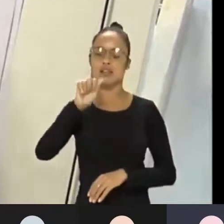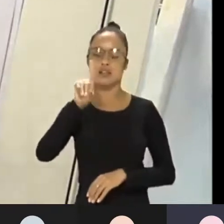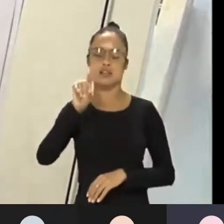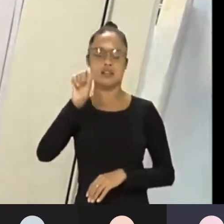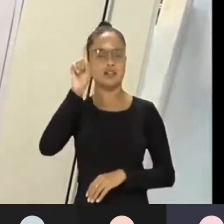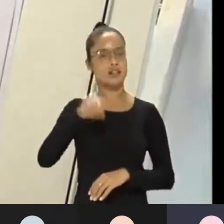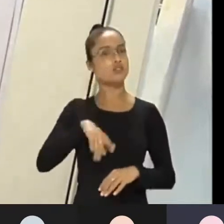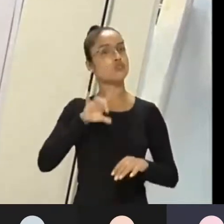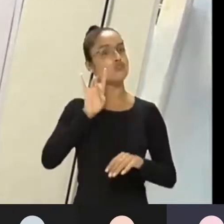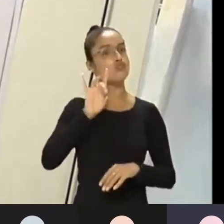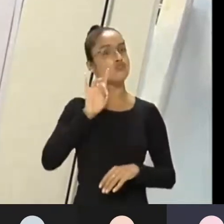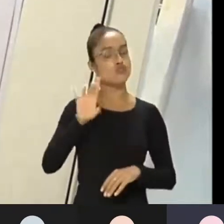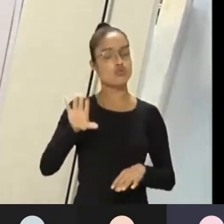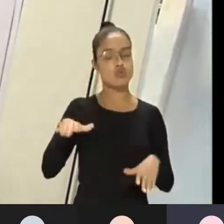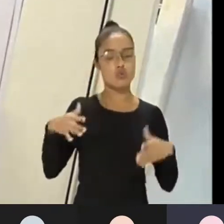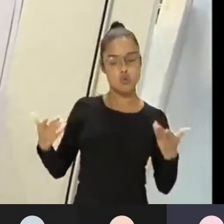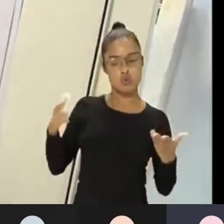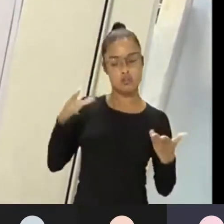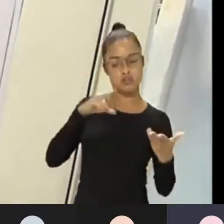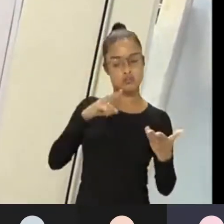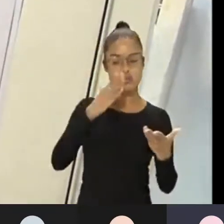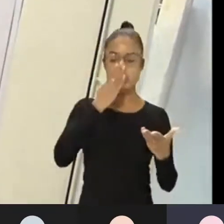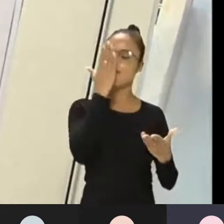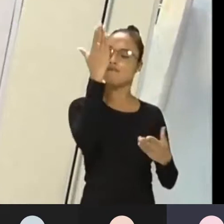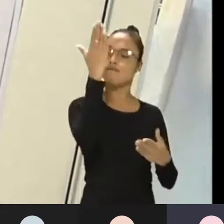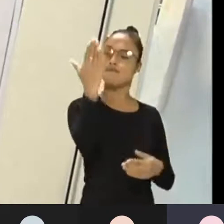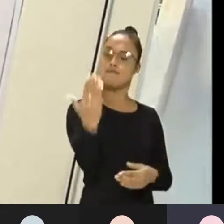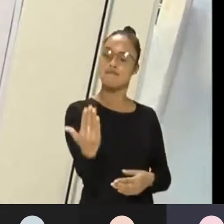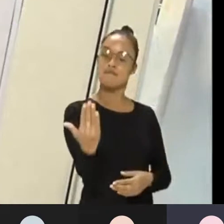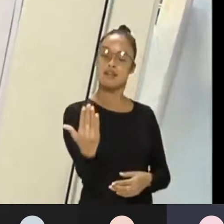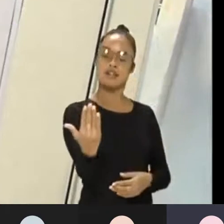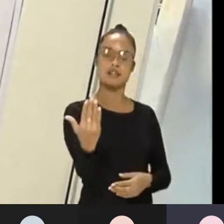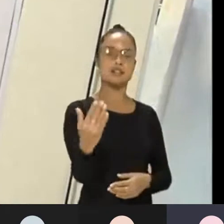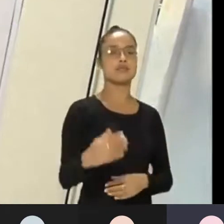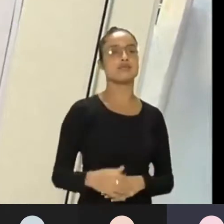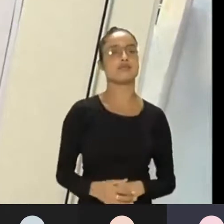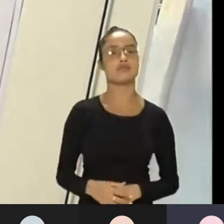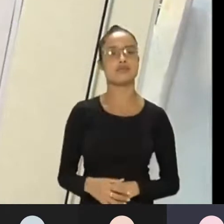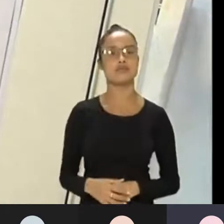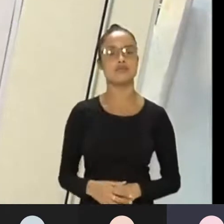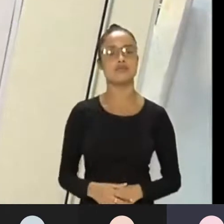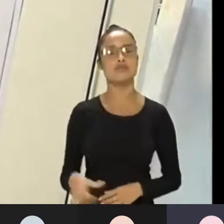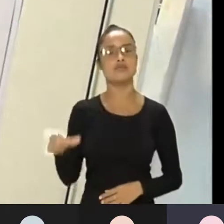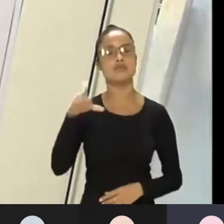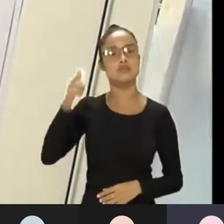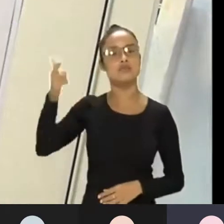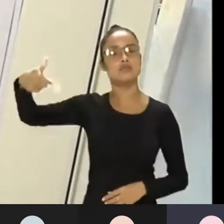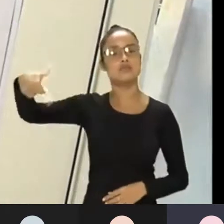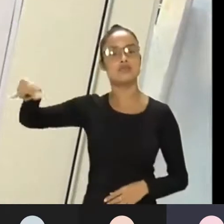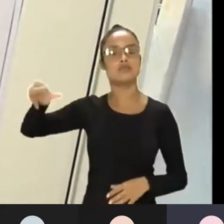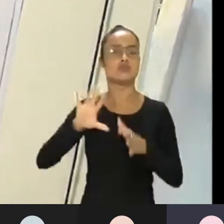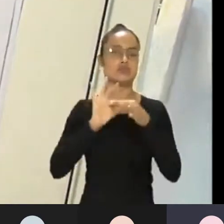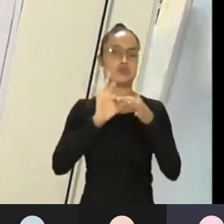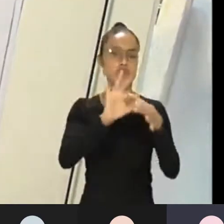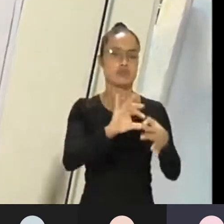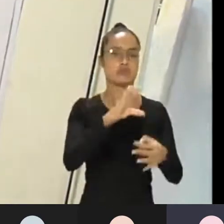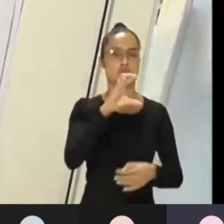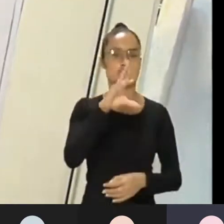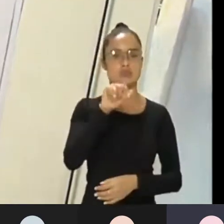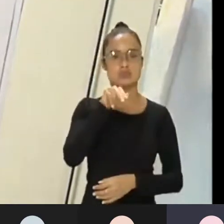parte representada da face frontal, é que nós conseguimos fazer as outras partes no